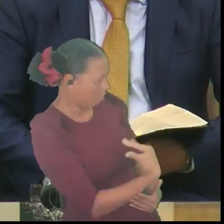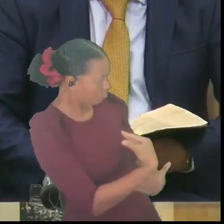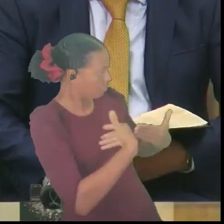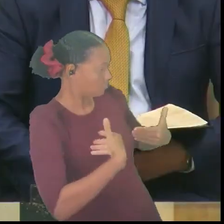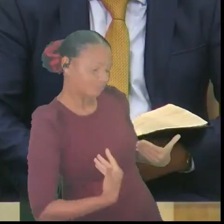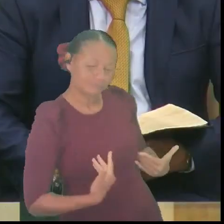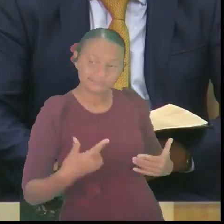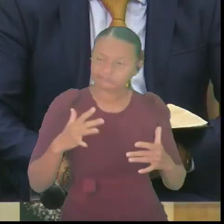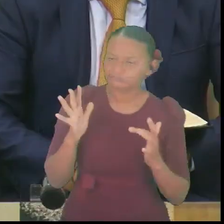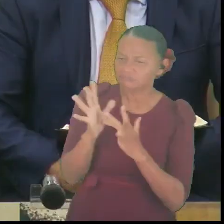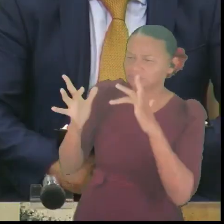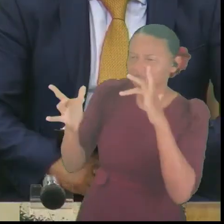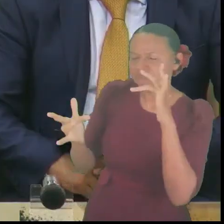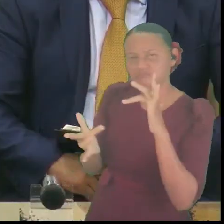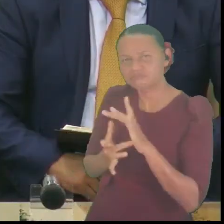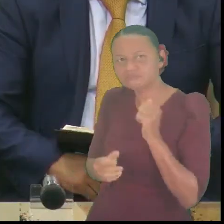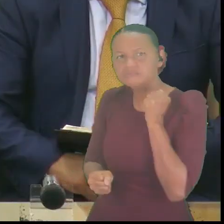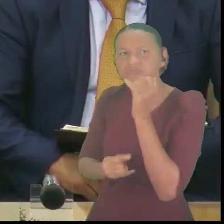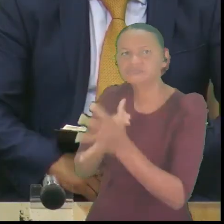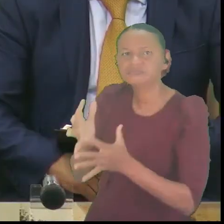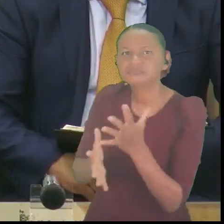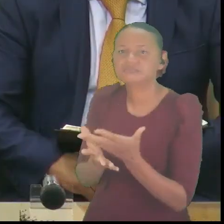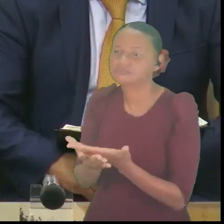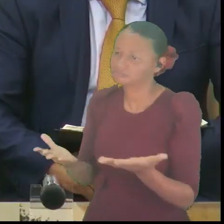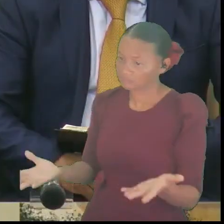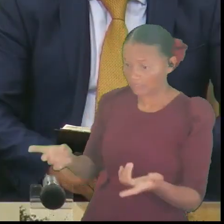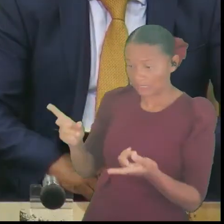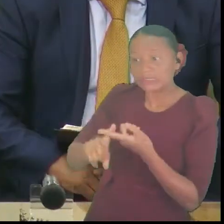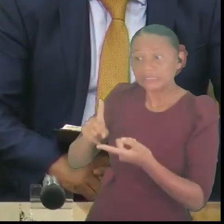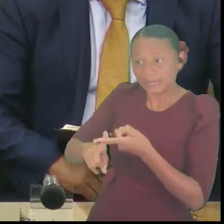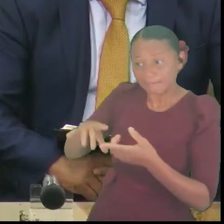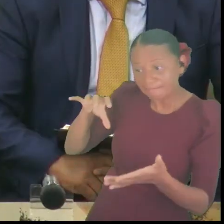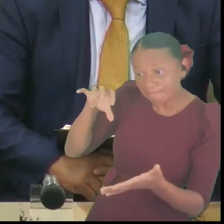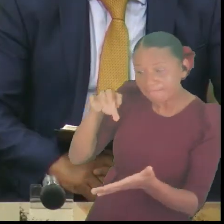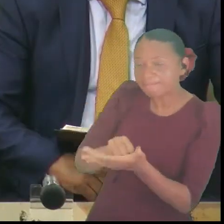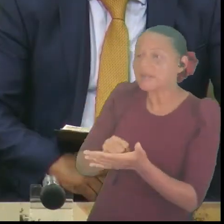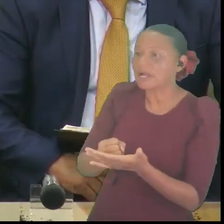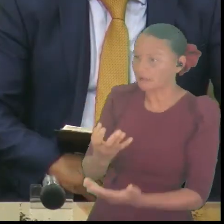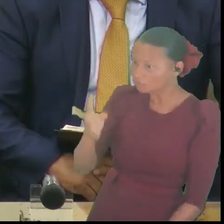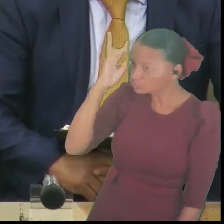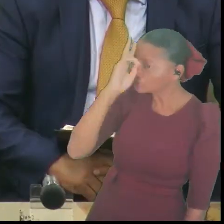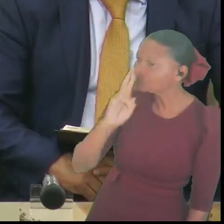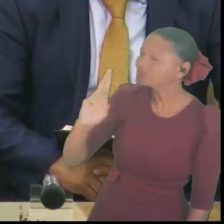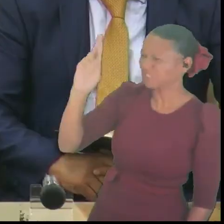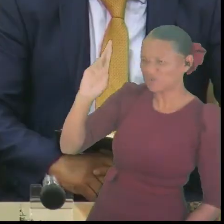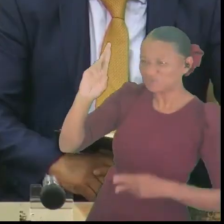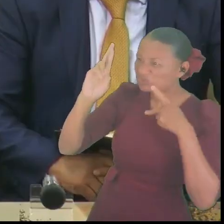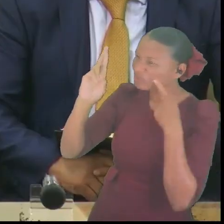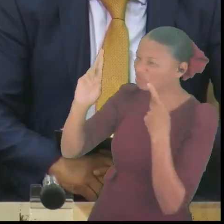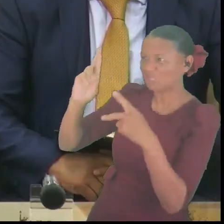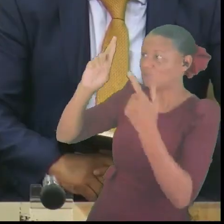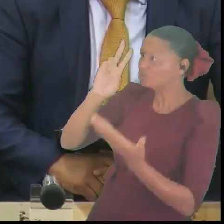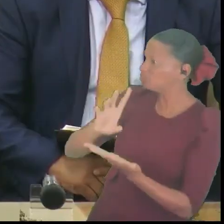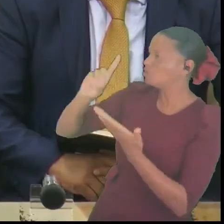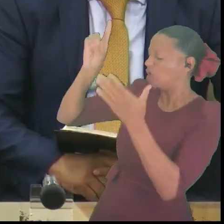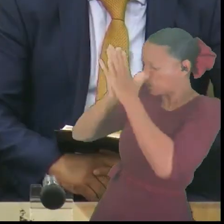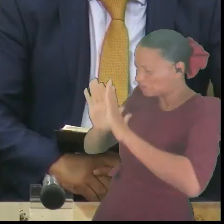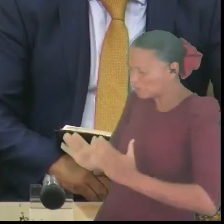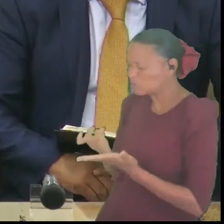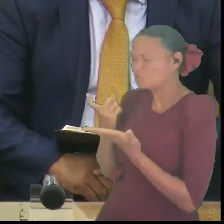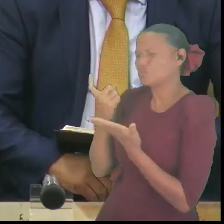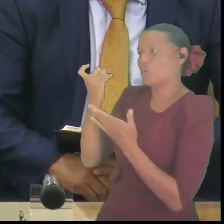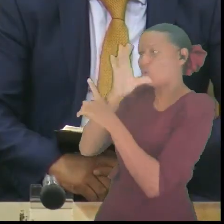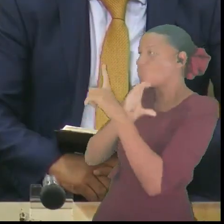E Jesus então, irmãos, disse a ele: mas também está escrito, ao Senhor teu Deus adorarás, e somente a ele